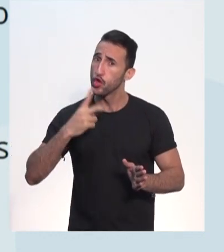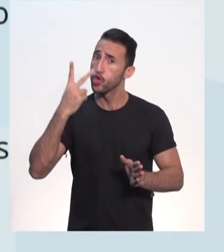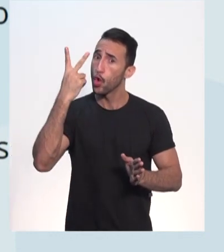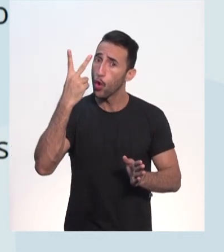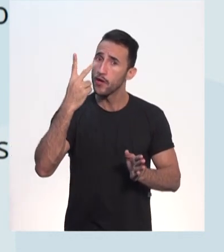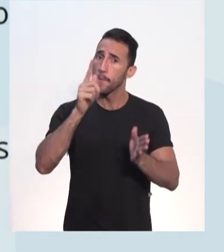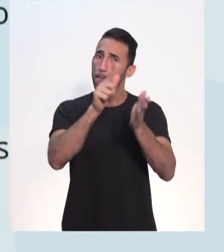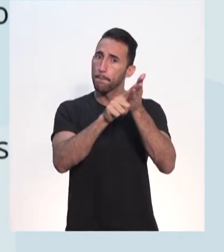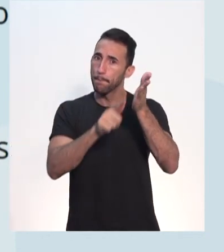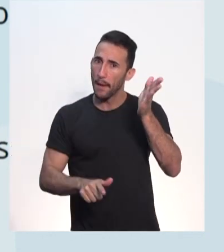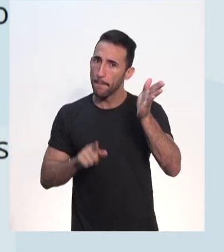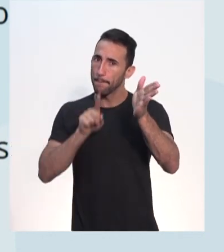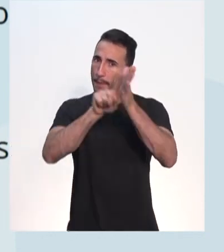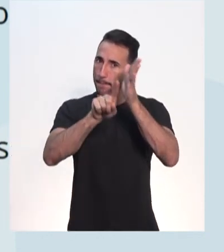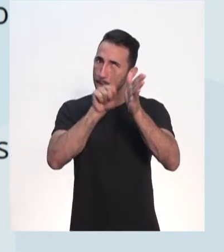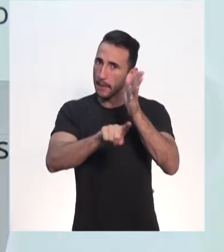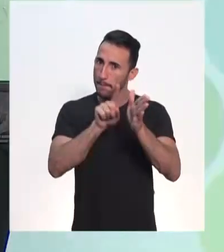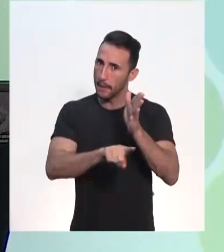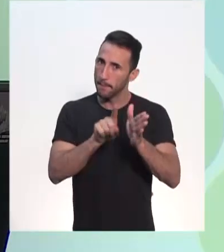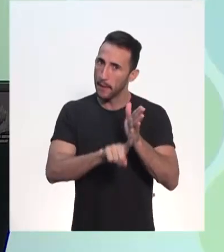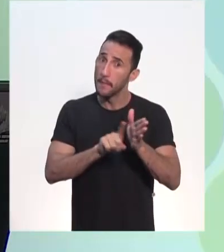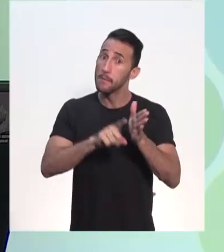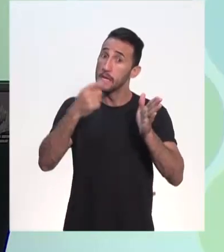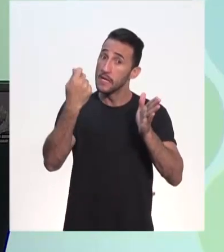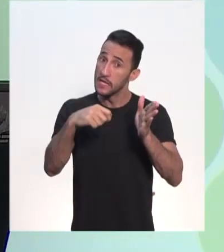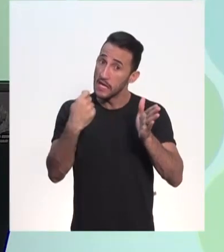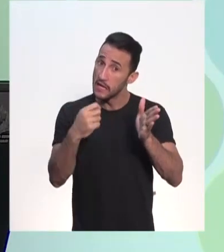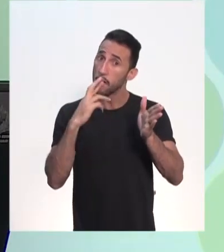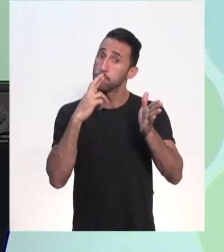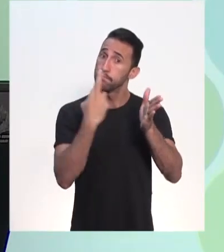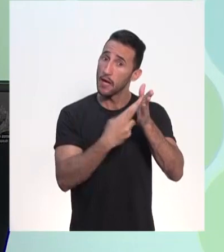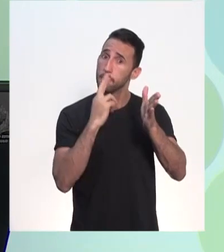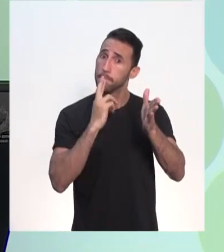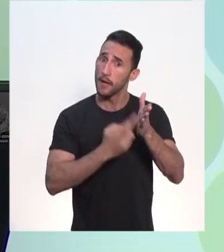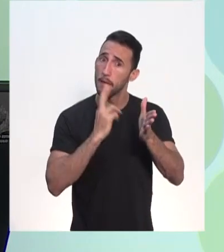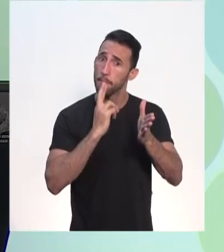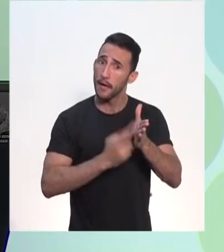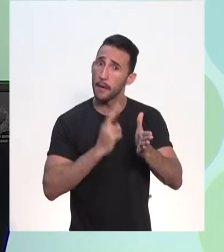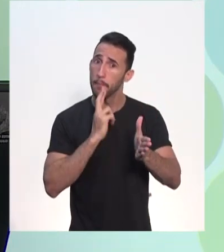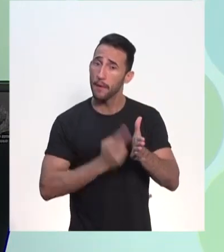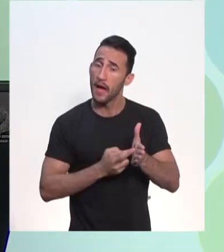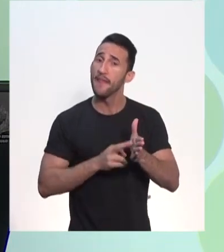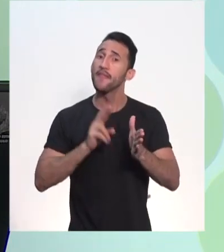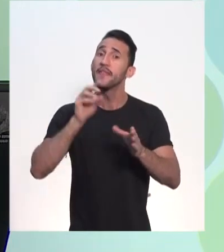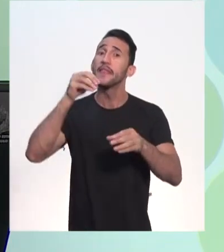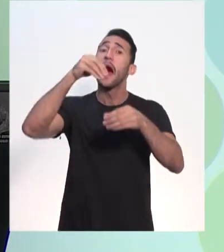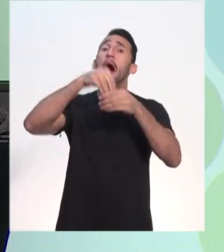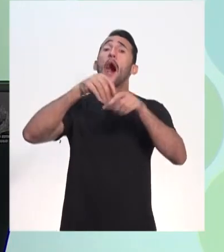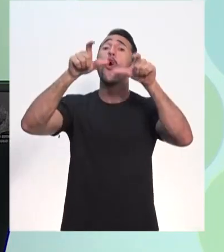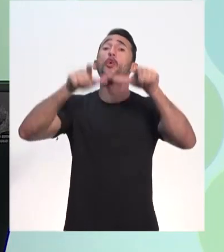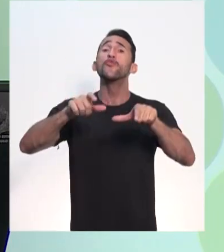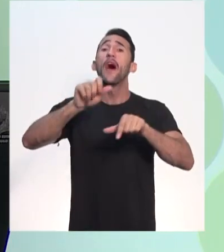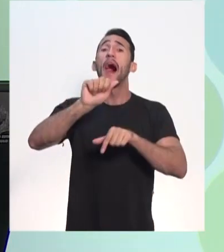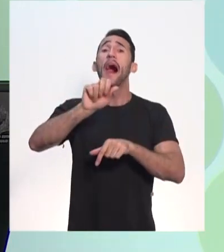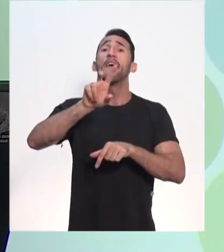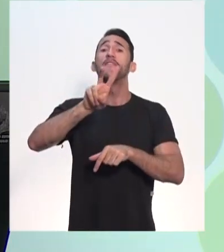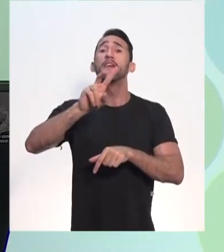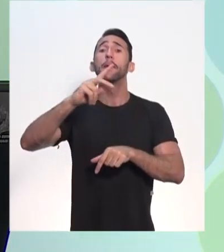auxiliar o nosso trabalho. O quarto item que nós colocamos aí é o preenchimento